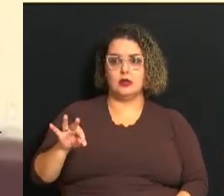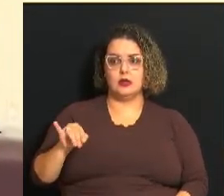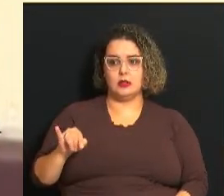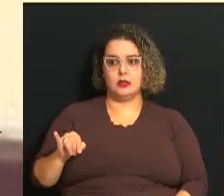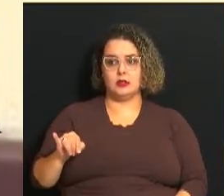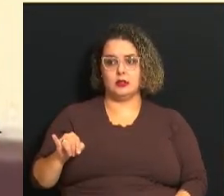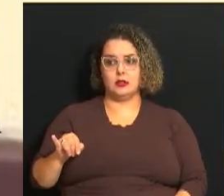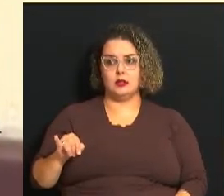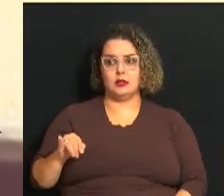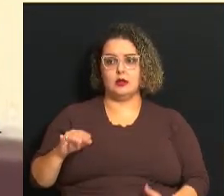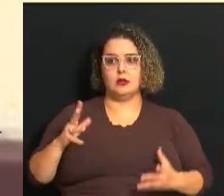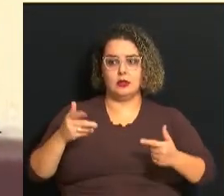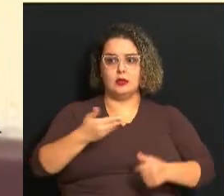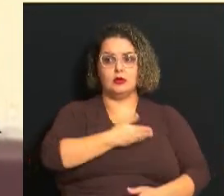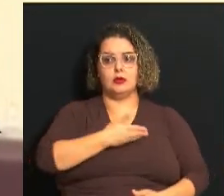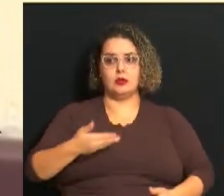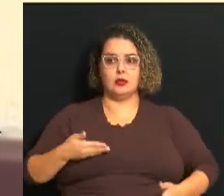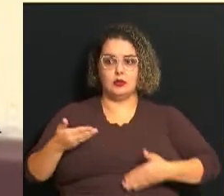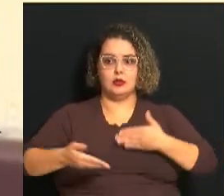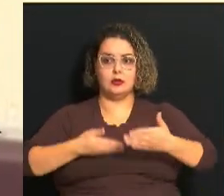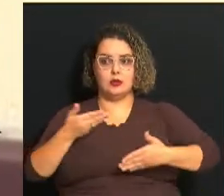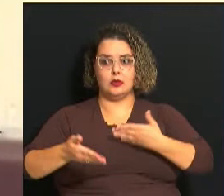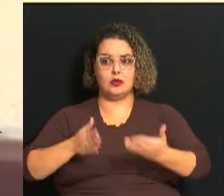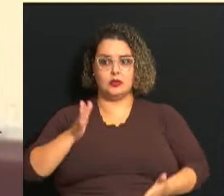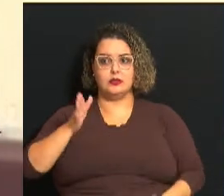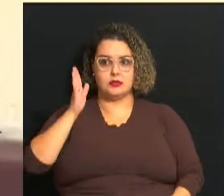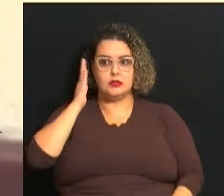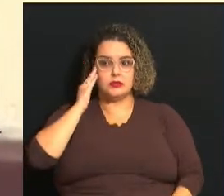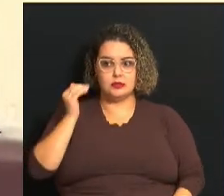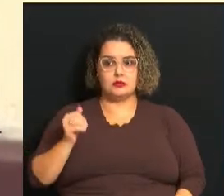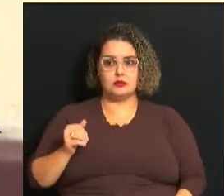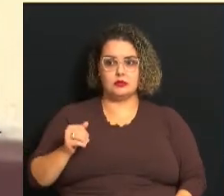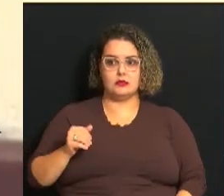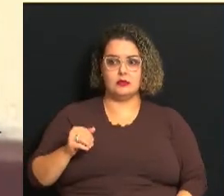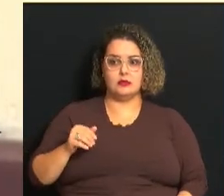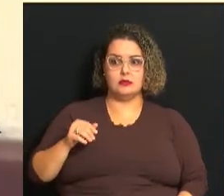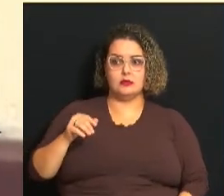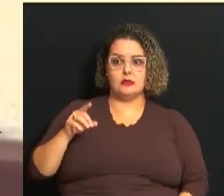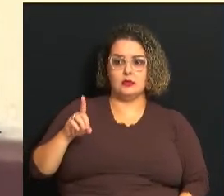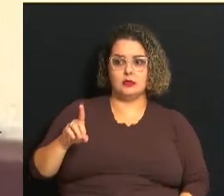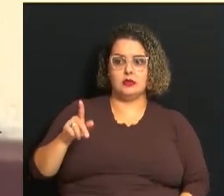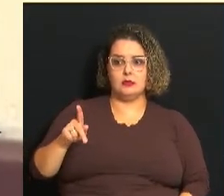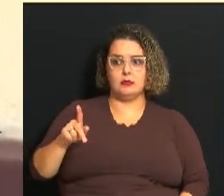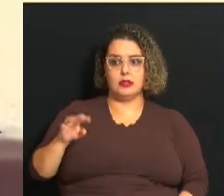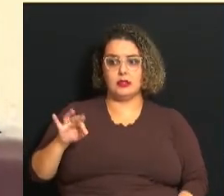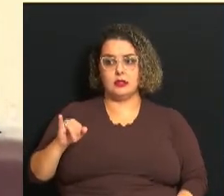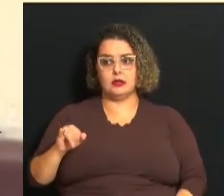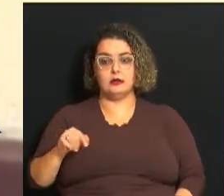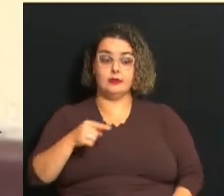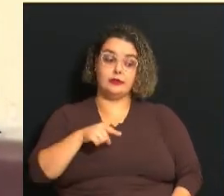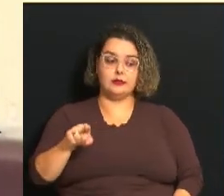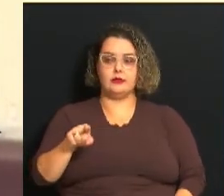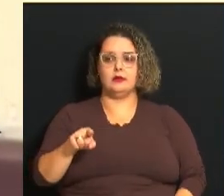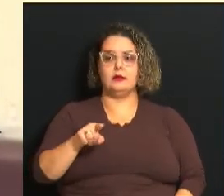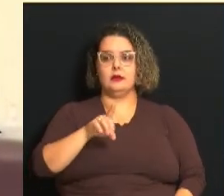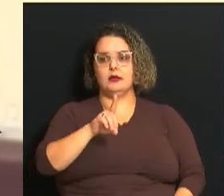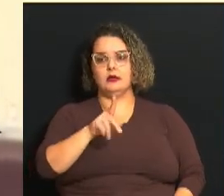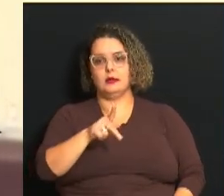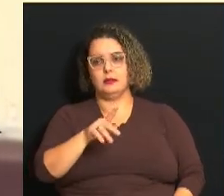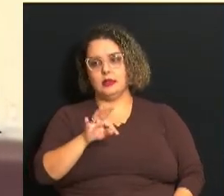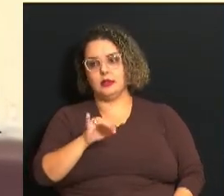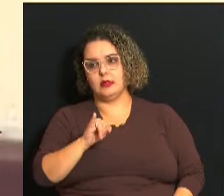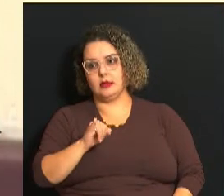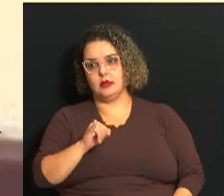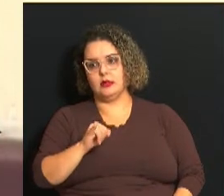todo servidor público municipal já sabe quando a gente fala assim aí Fulano vai vai poder PDI aparecer um de PDI então a gente já sabe